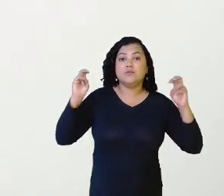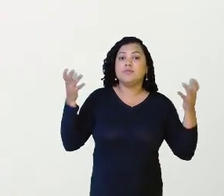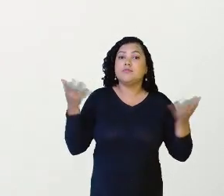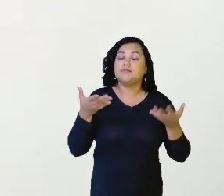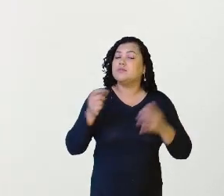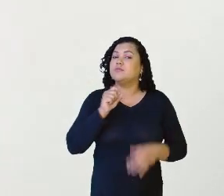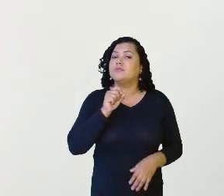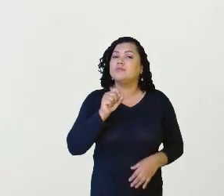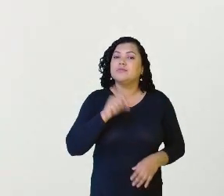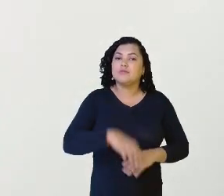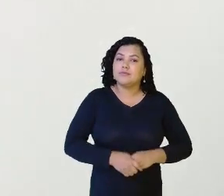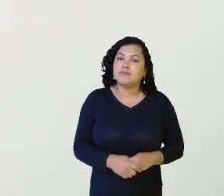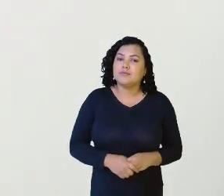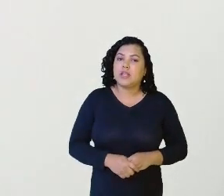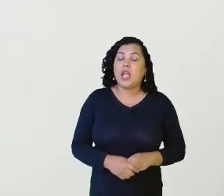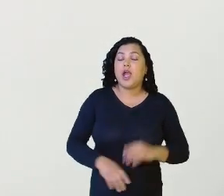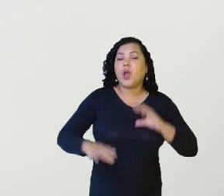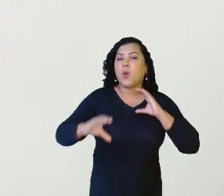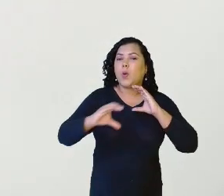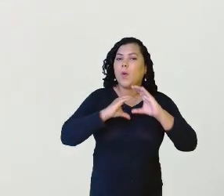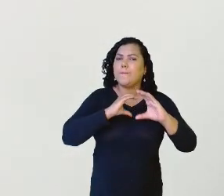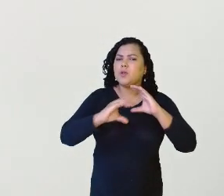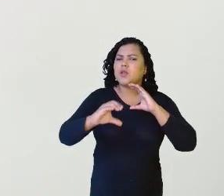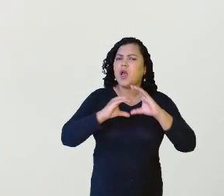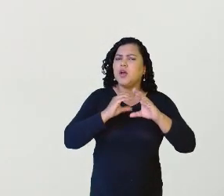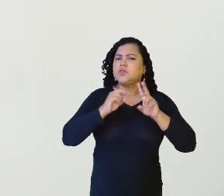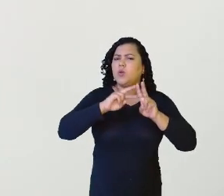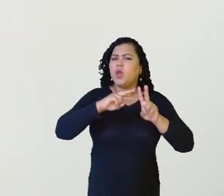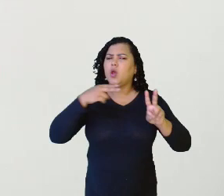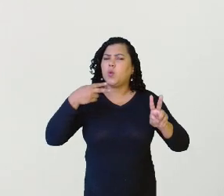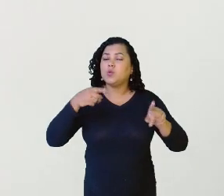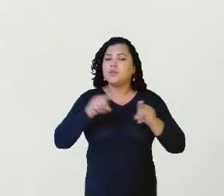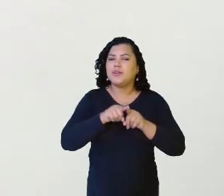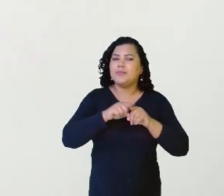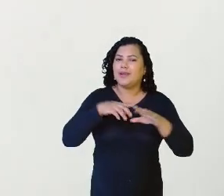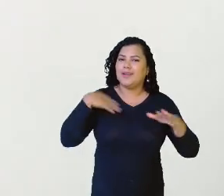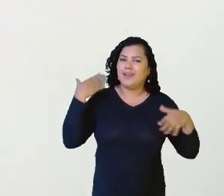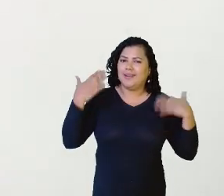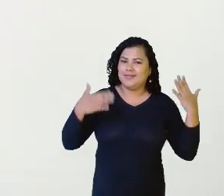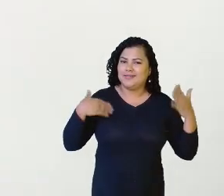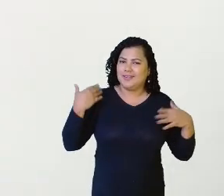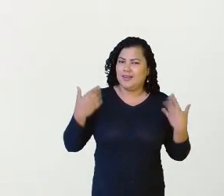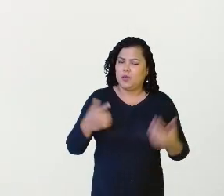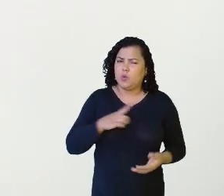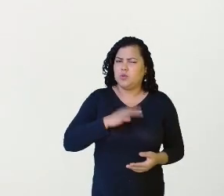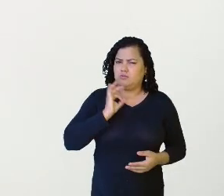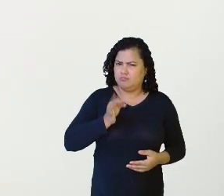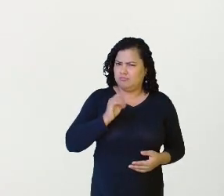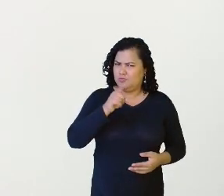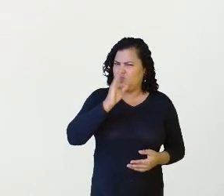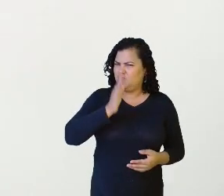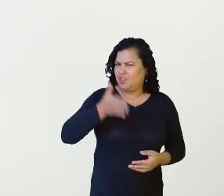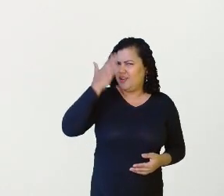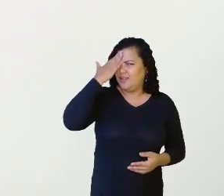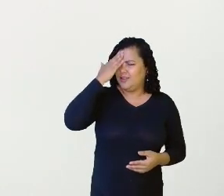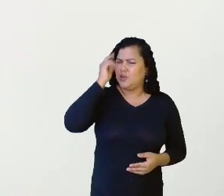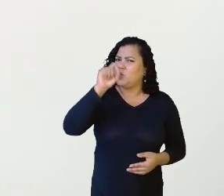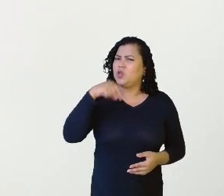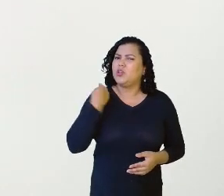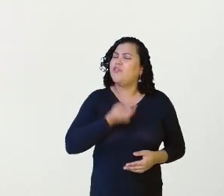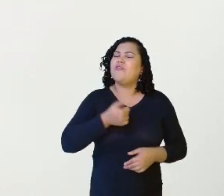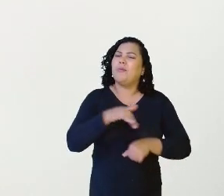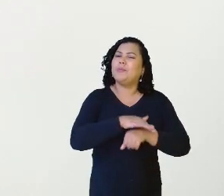é meios de comunicação e lazer. E eu tenho certeza que vocês já entendem aí de que é que nós vamos